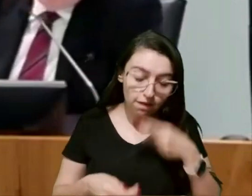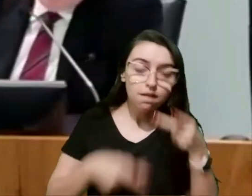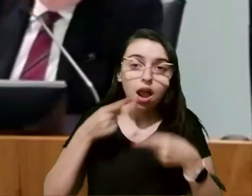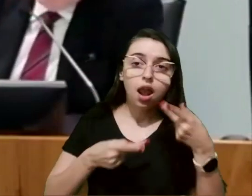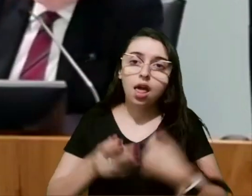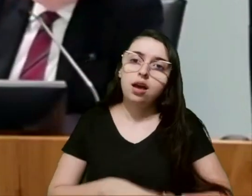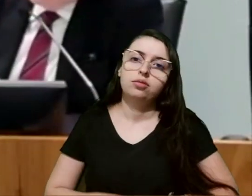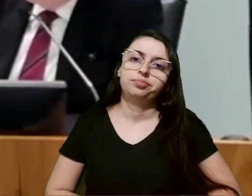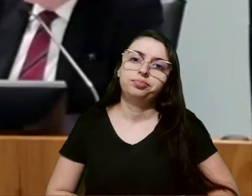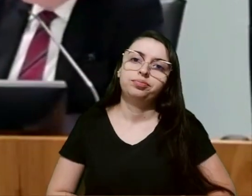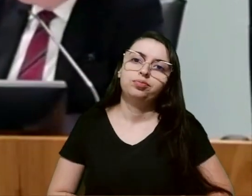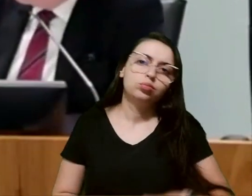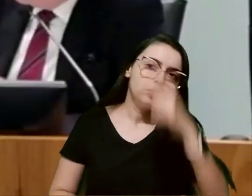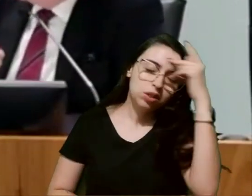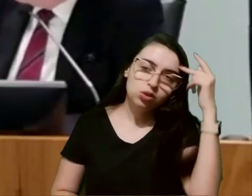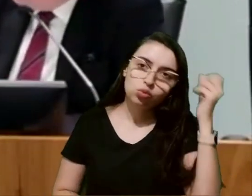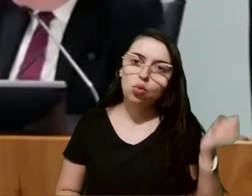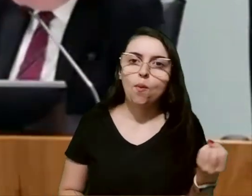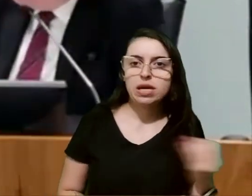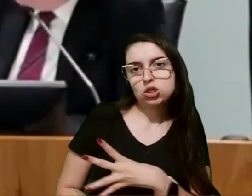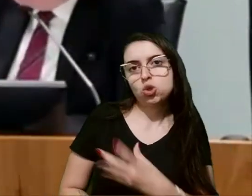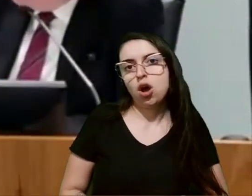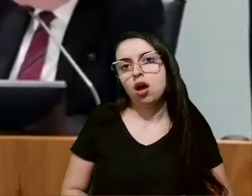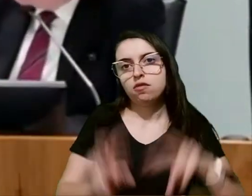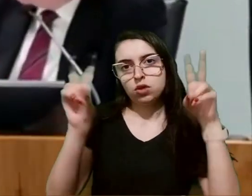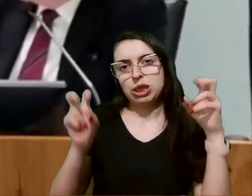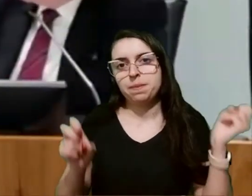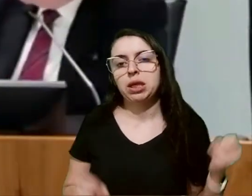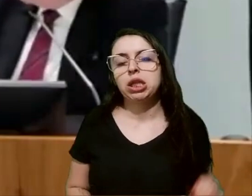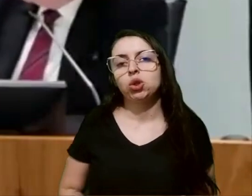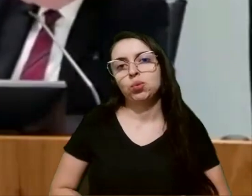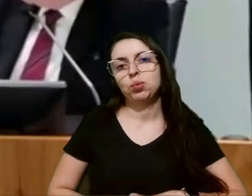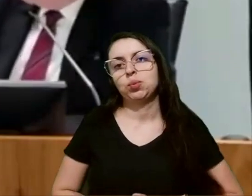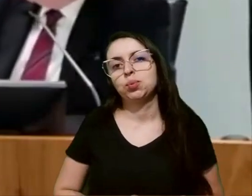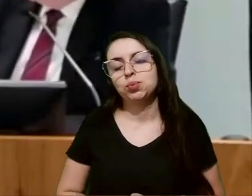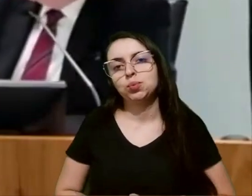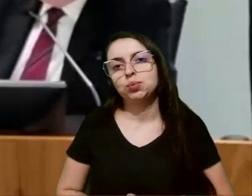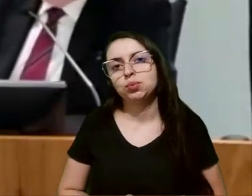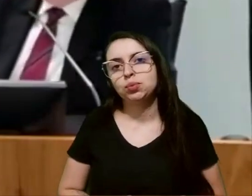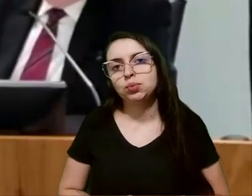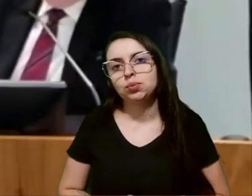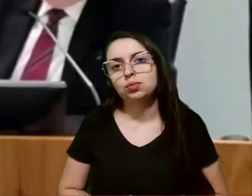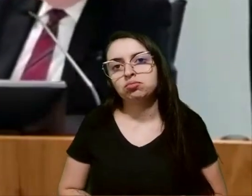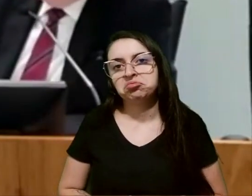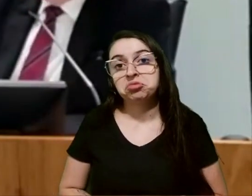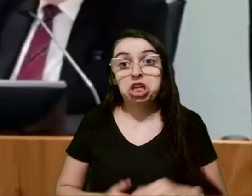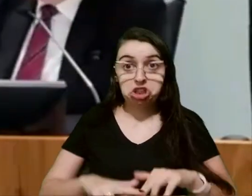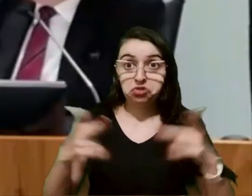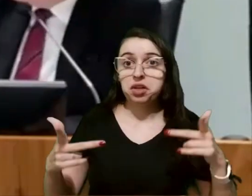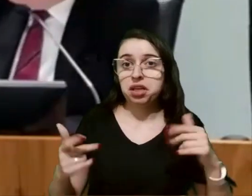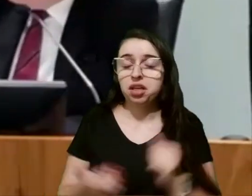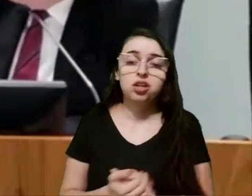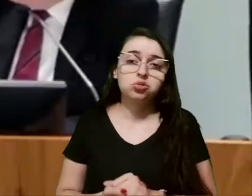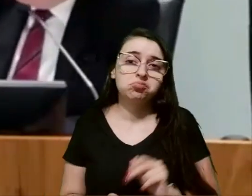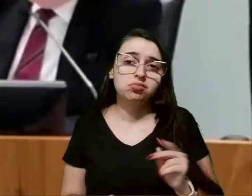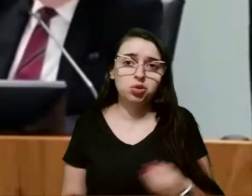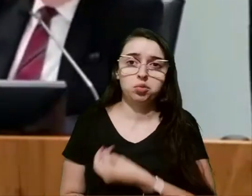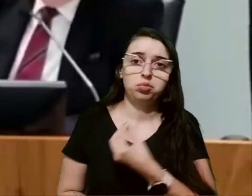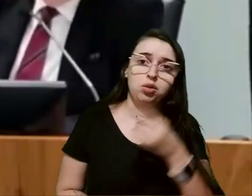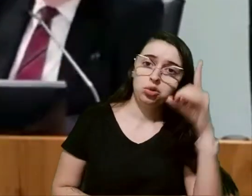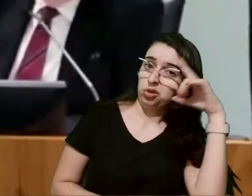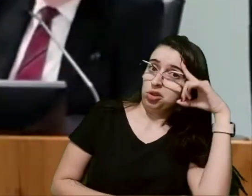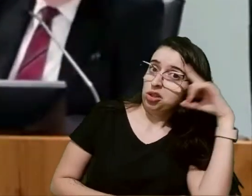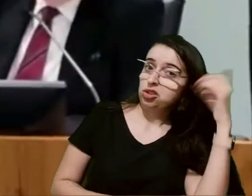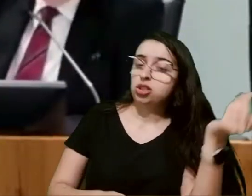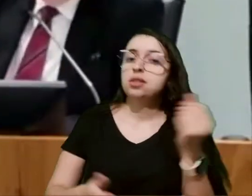que para muitas pessoas é um tema novo, um tema diferente, um tema que não é do cotidiano. Não